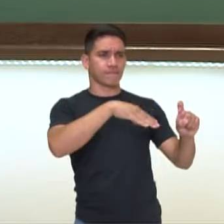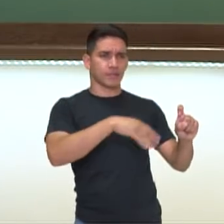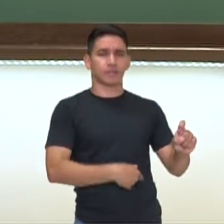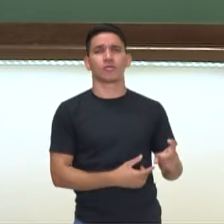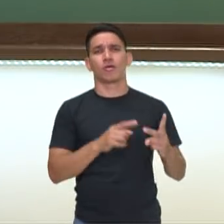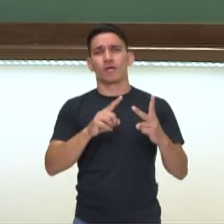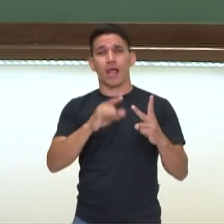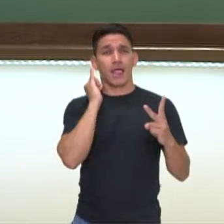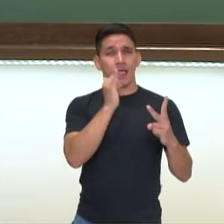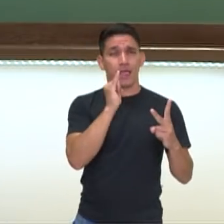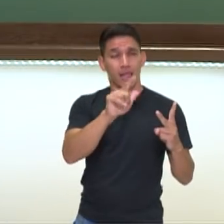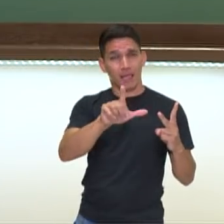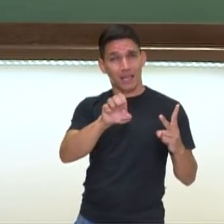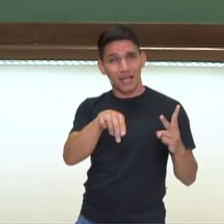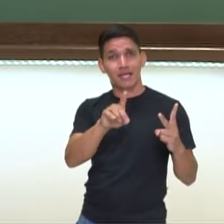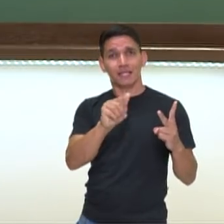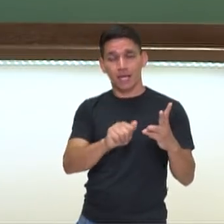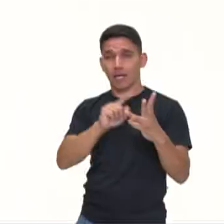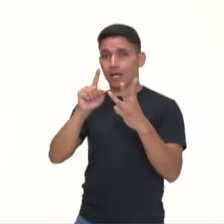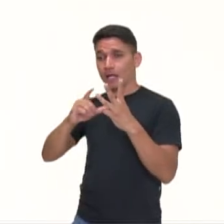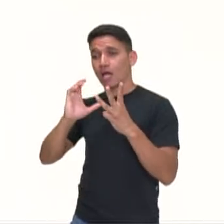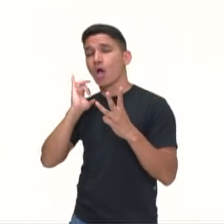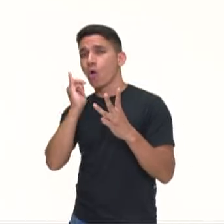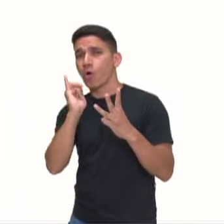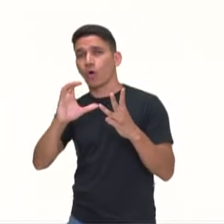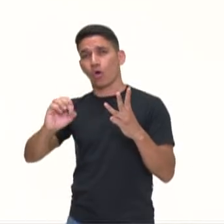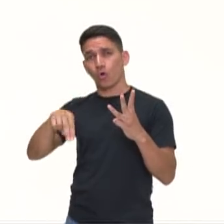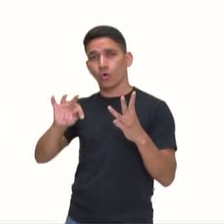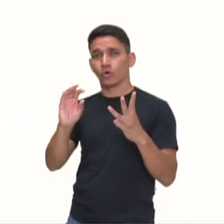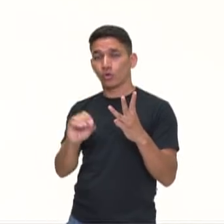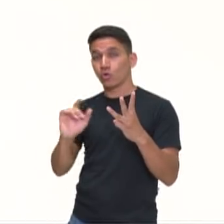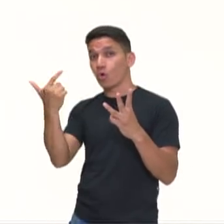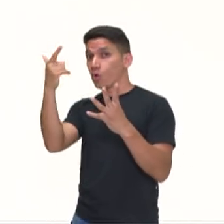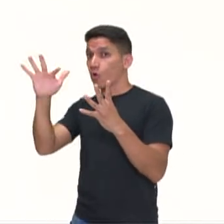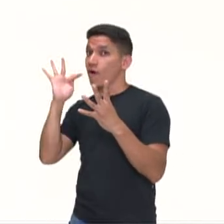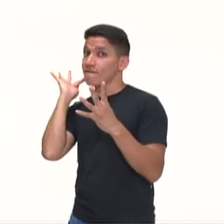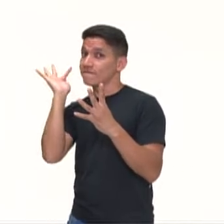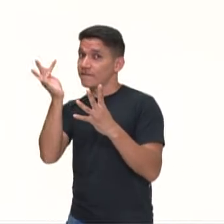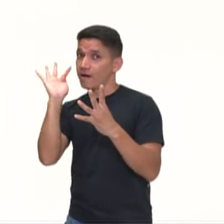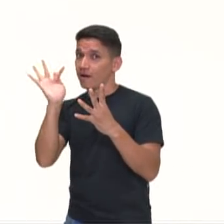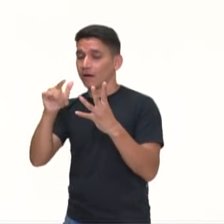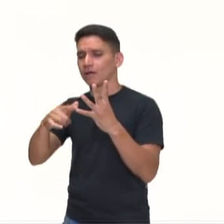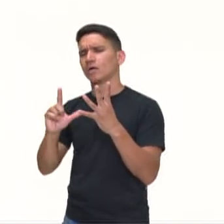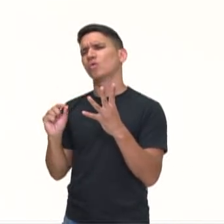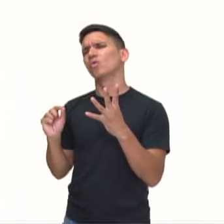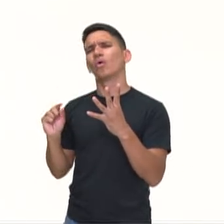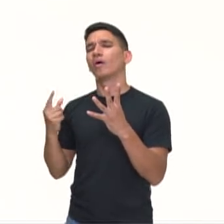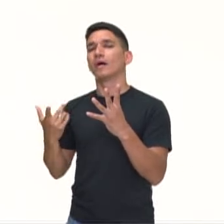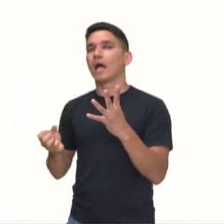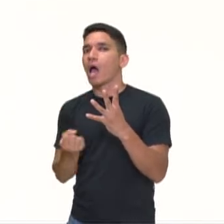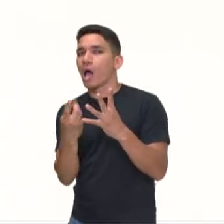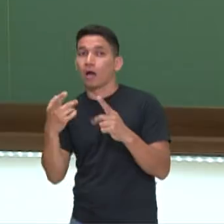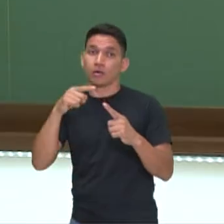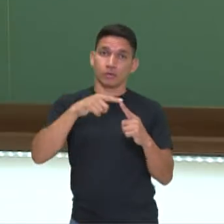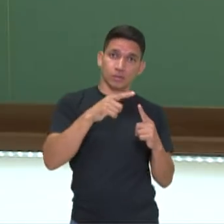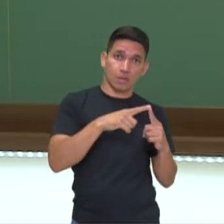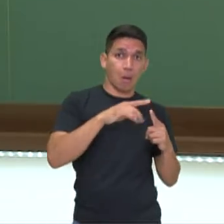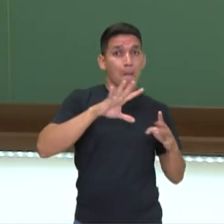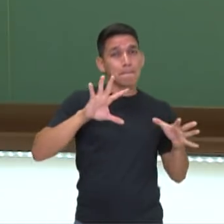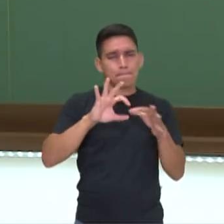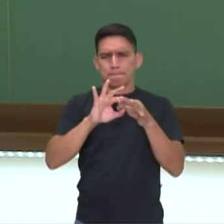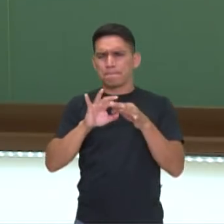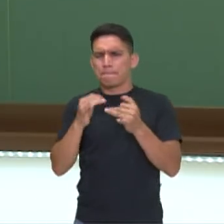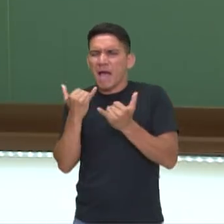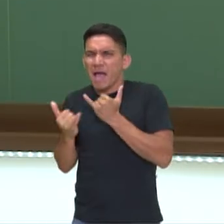que é a diferença de tudo isso para a fábula? Bom, alguns contos podem ser fábulas. Alguns mitos têm característica de fábula. Por